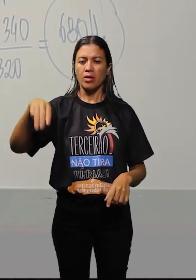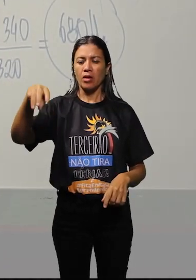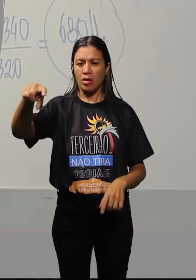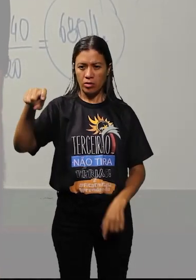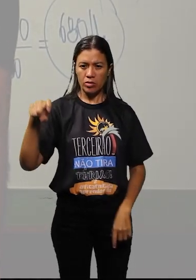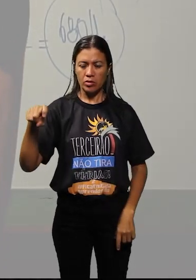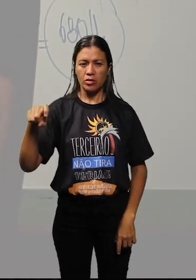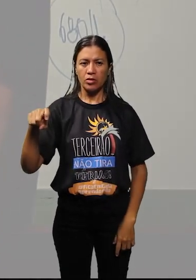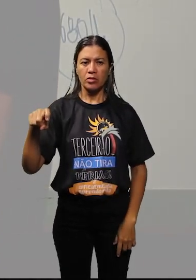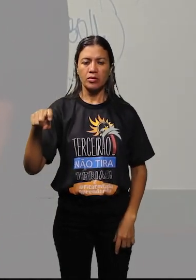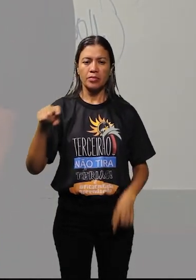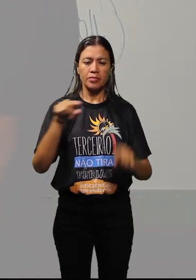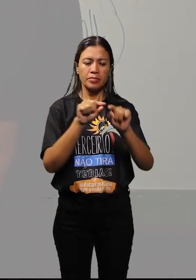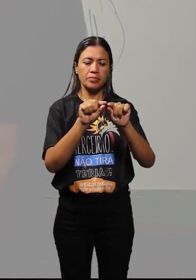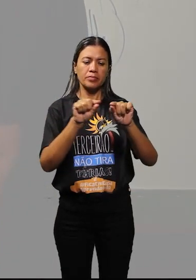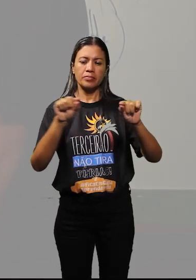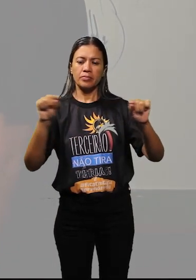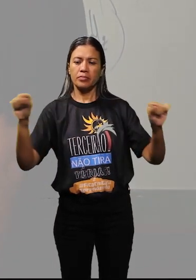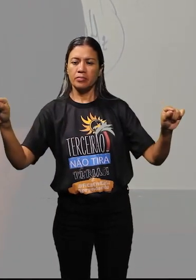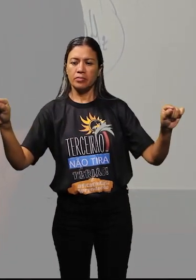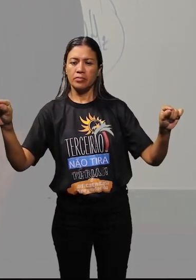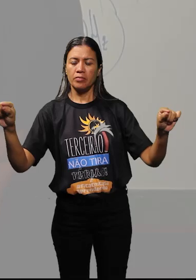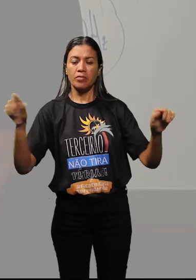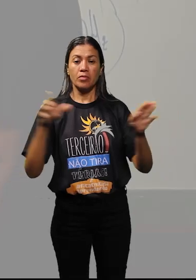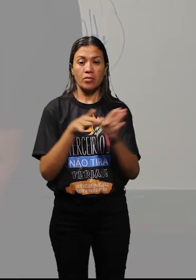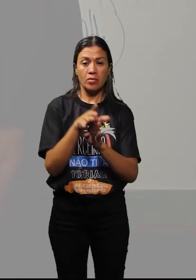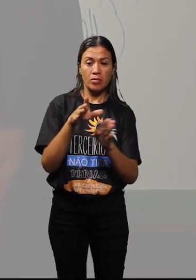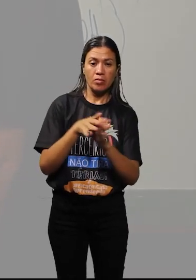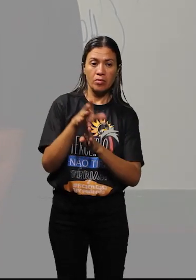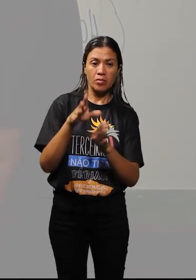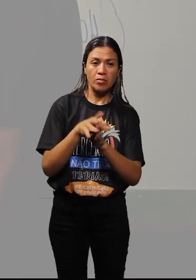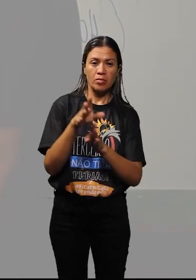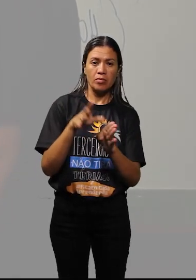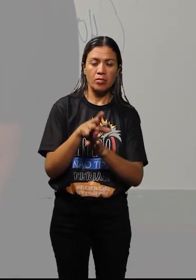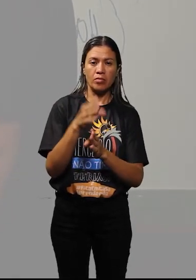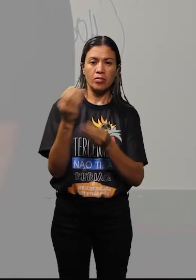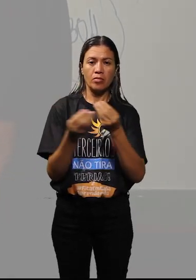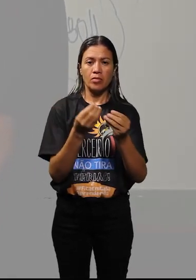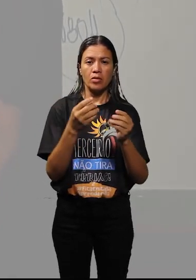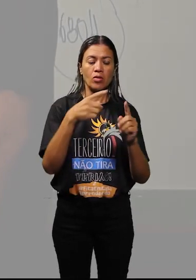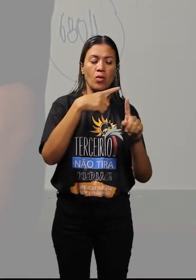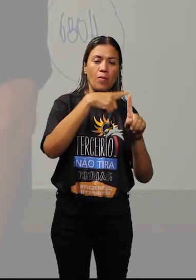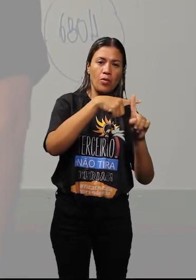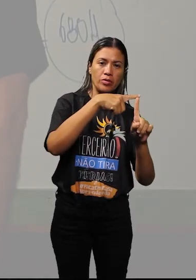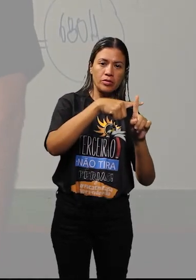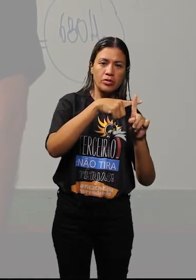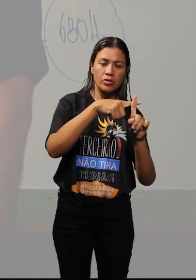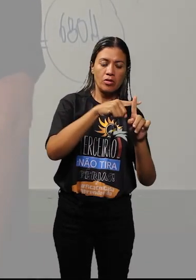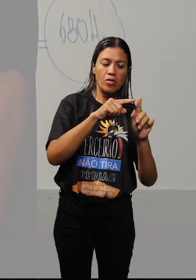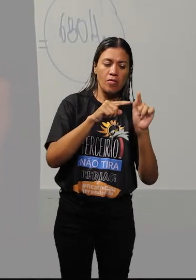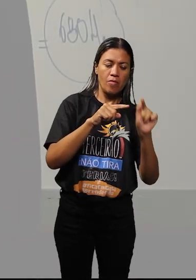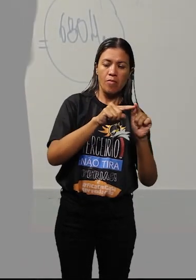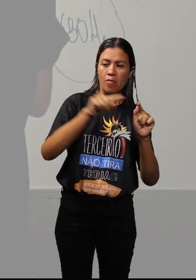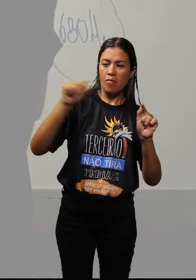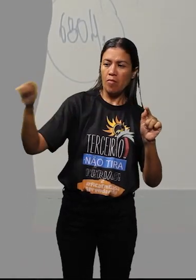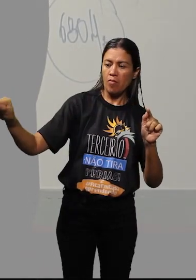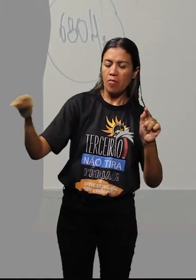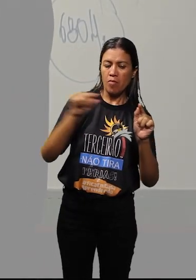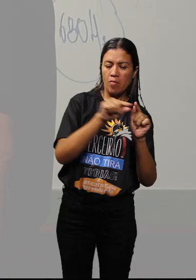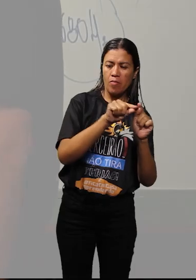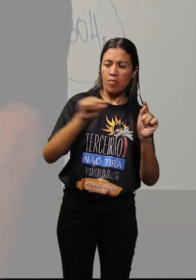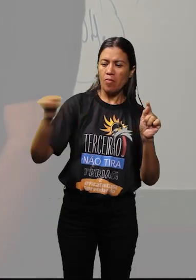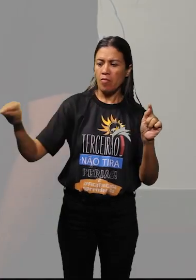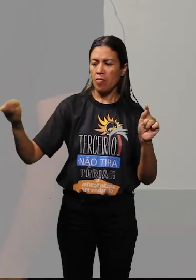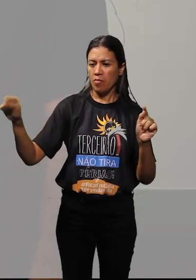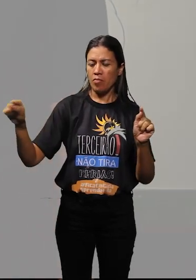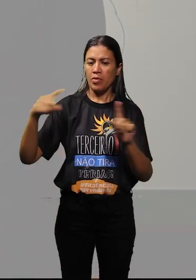Aquele eixo horizontal, traça uma reta de orientação e ela é orientada de forma positiva na direção da fonte. Colocou a retinha aqui,